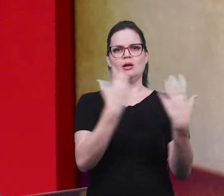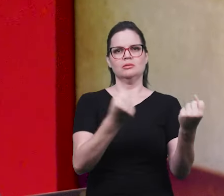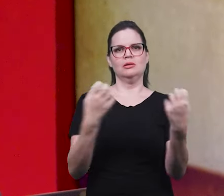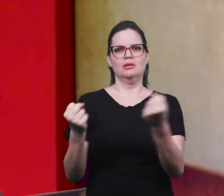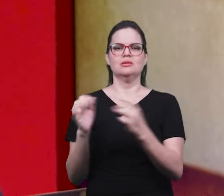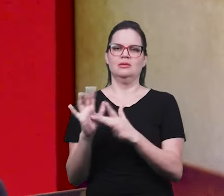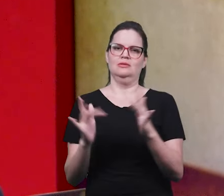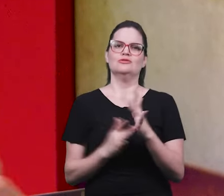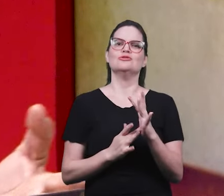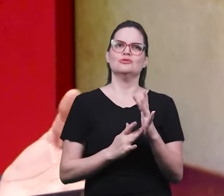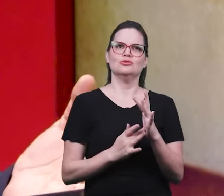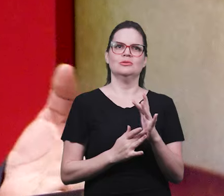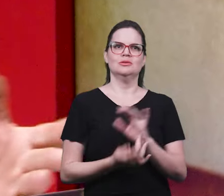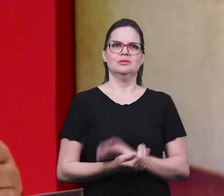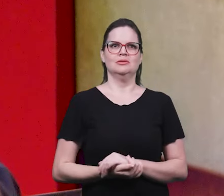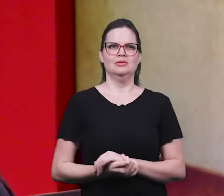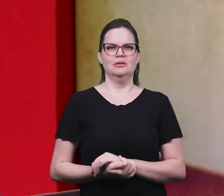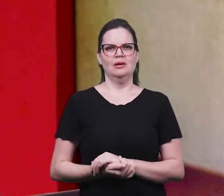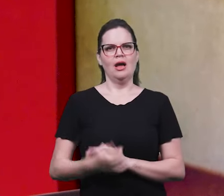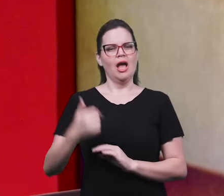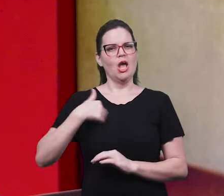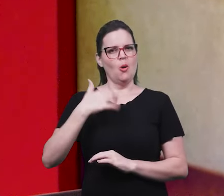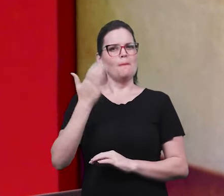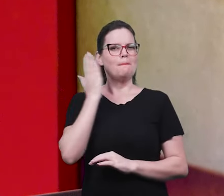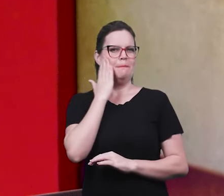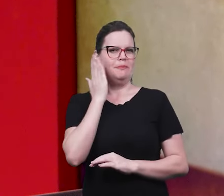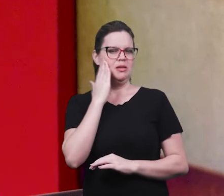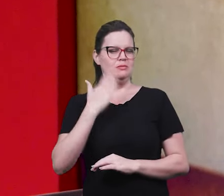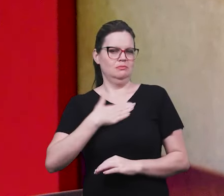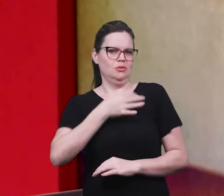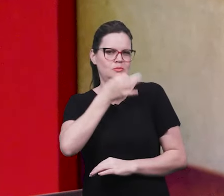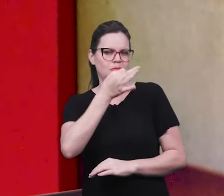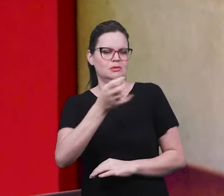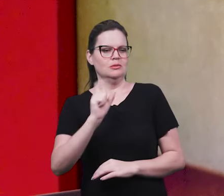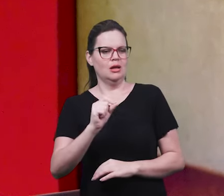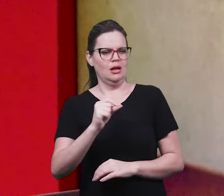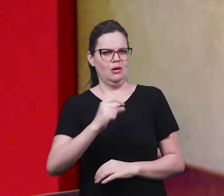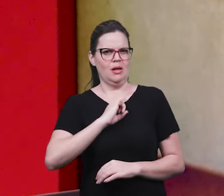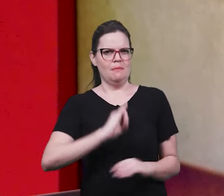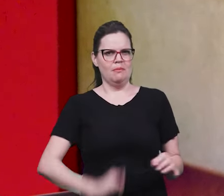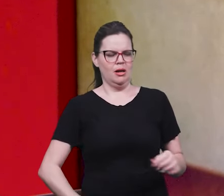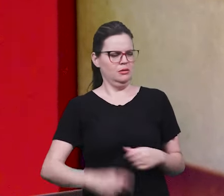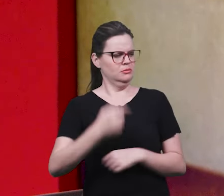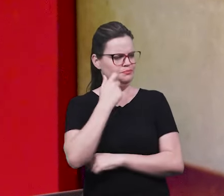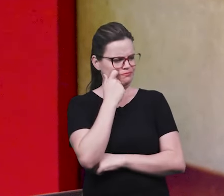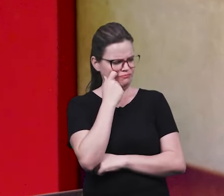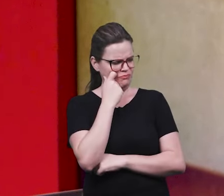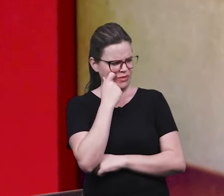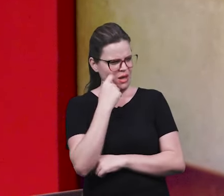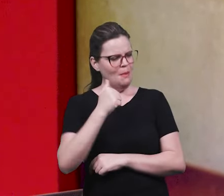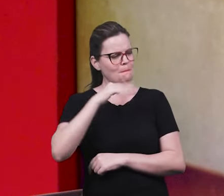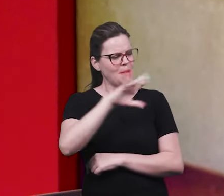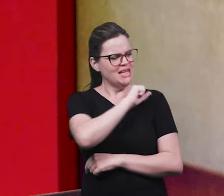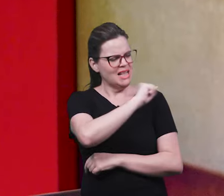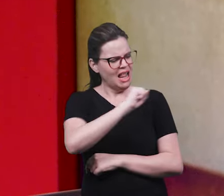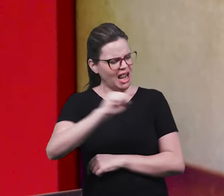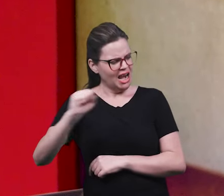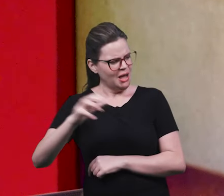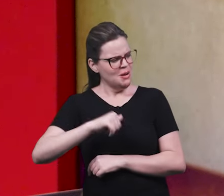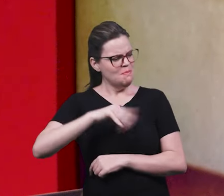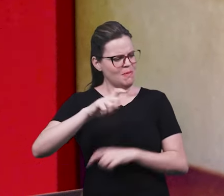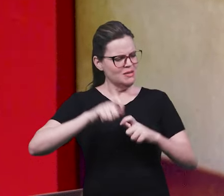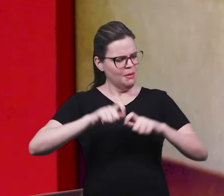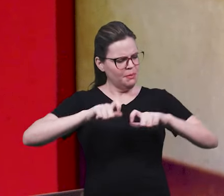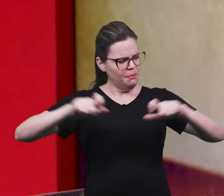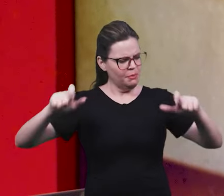império, acho que o império chegou à conclusão, não adianta, esse povo não adianta. Quanto mais eu tento fechar as portas, o inferno tentando destruir a igreja vai crescer. Por isso Jesus falou,